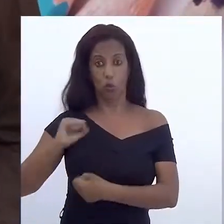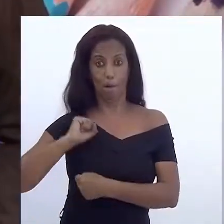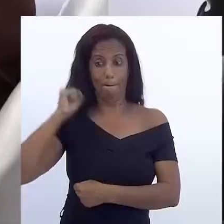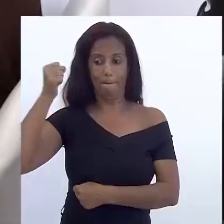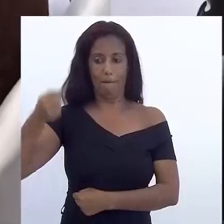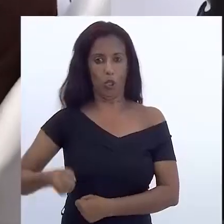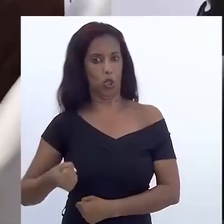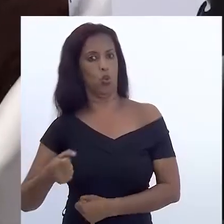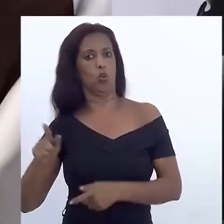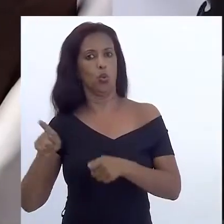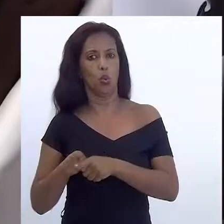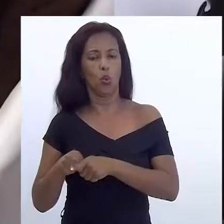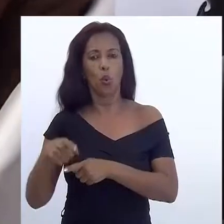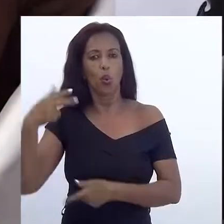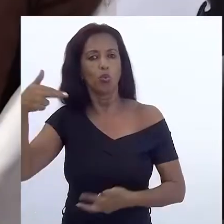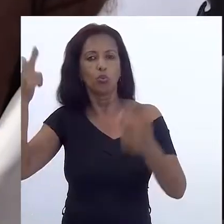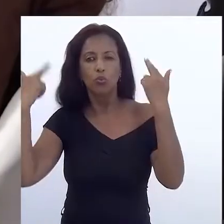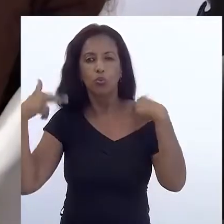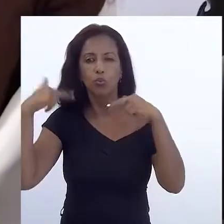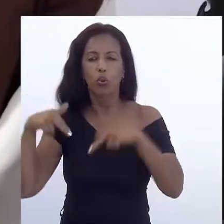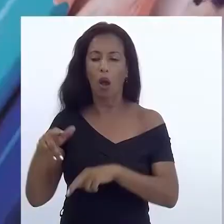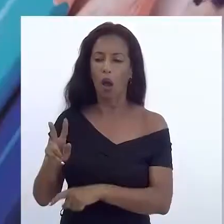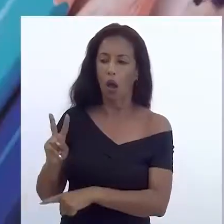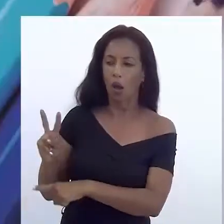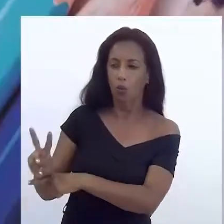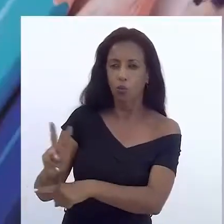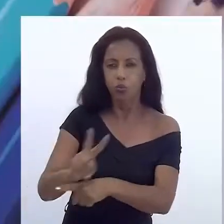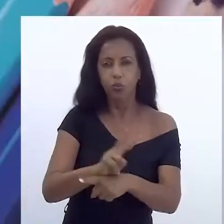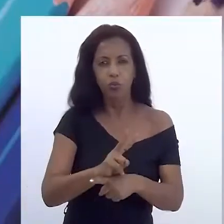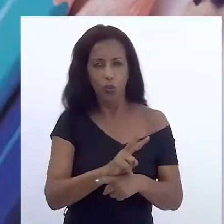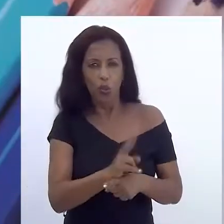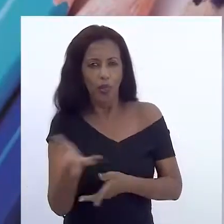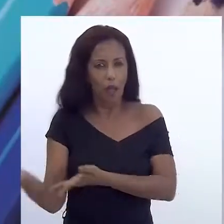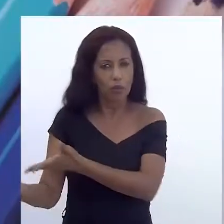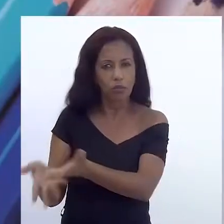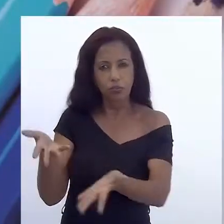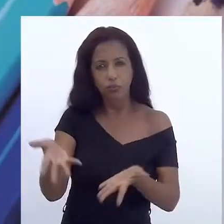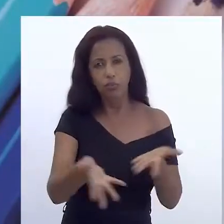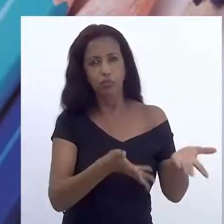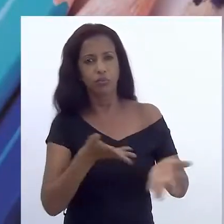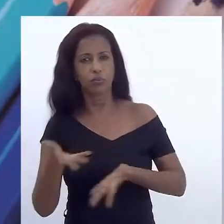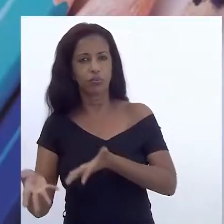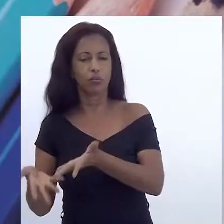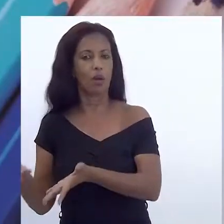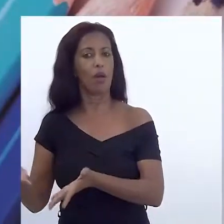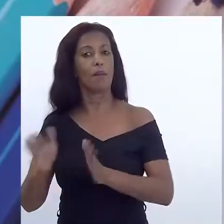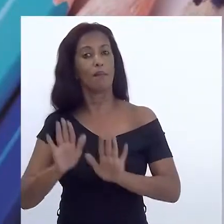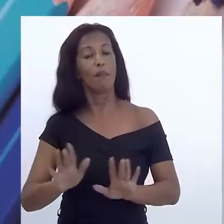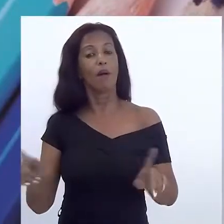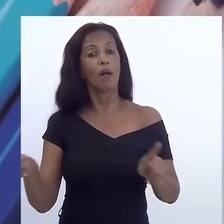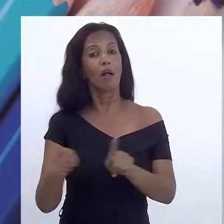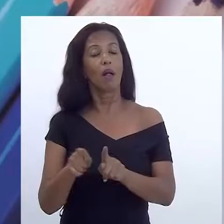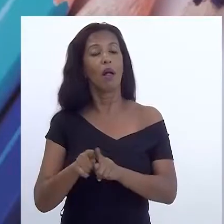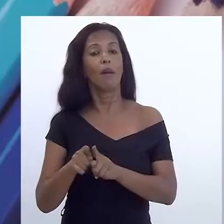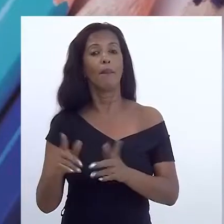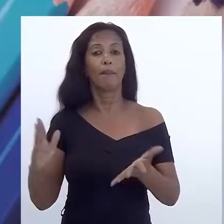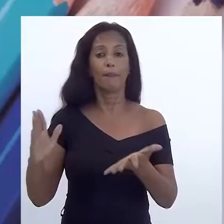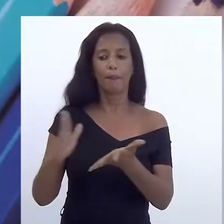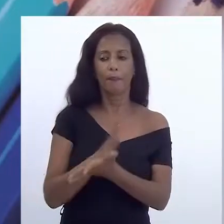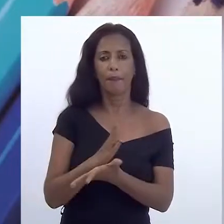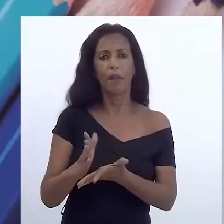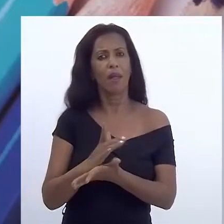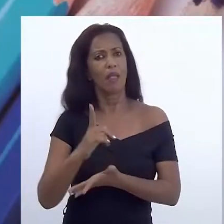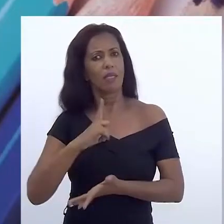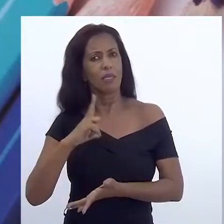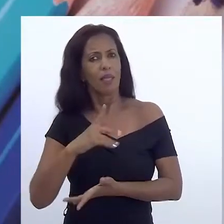cavalos, os cães, a cuidar do rebanho, mas também é alguma coisa que está